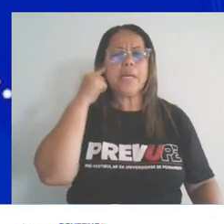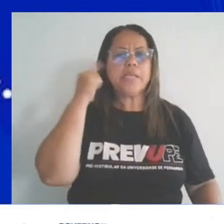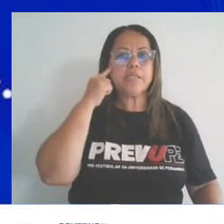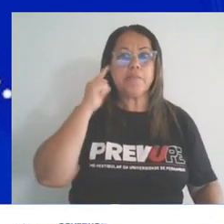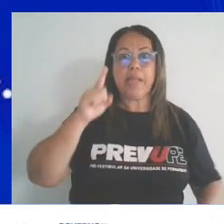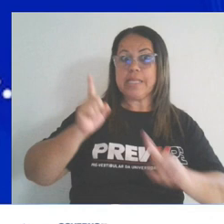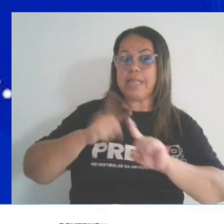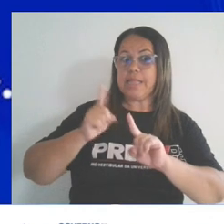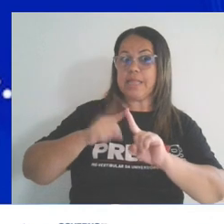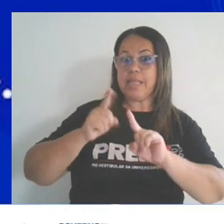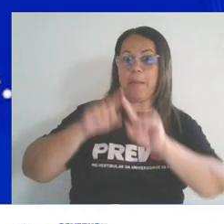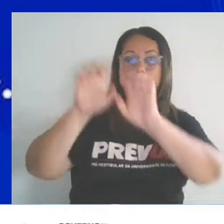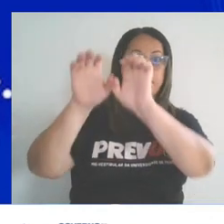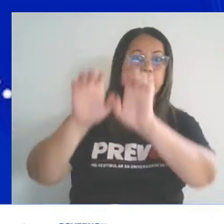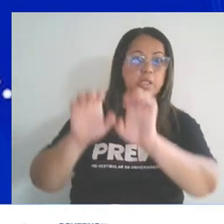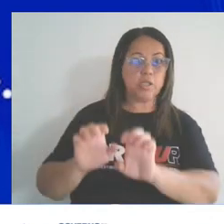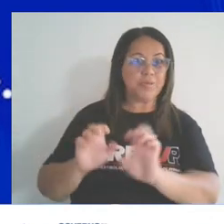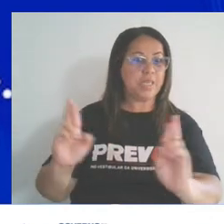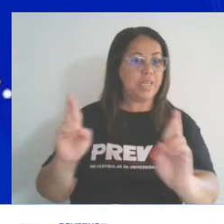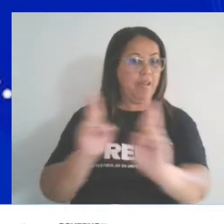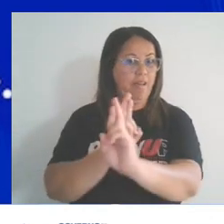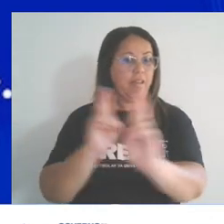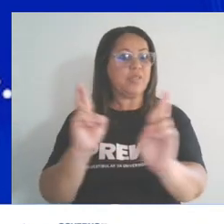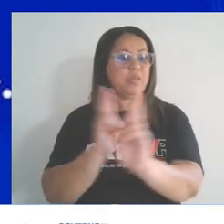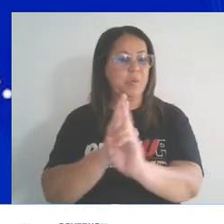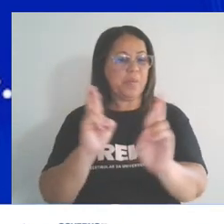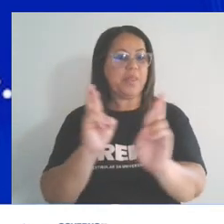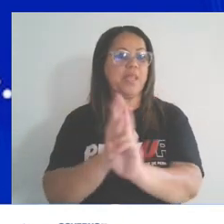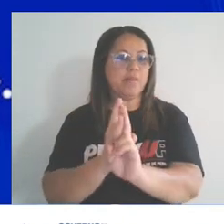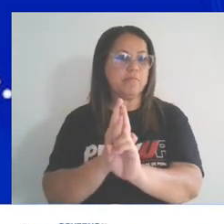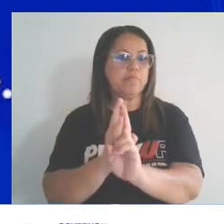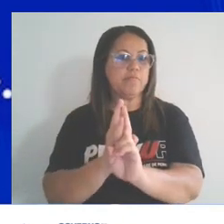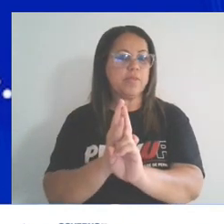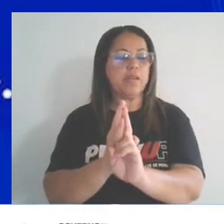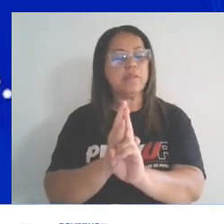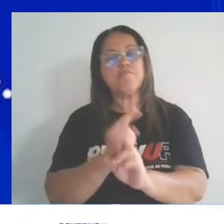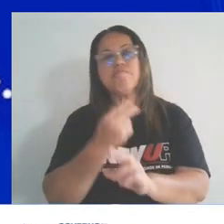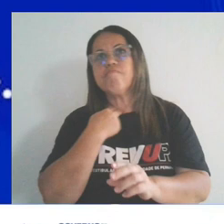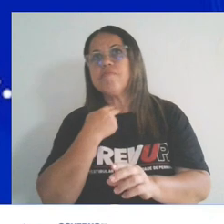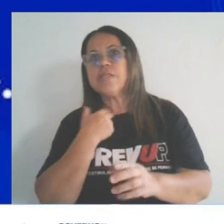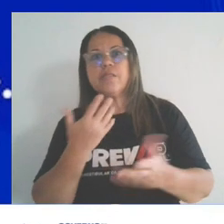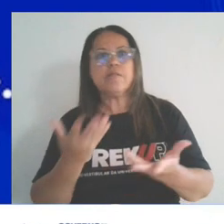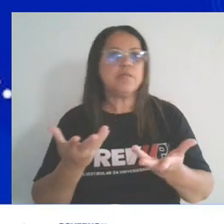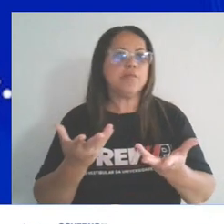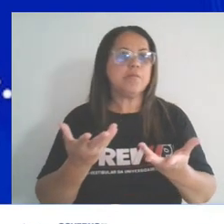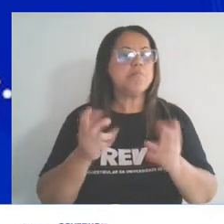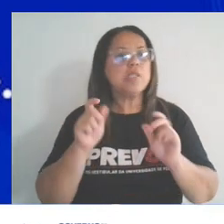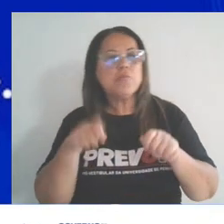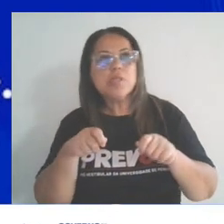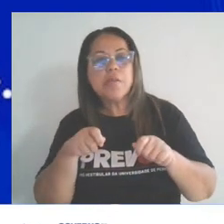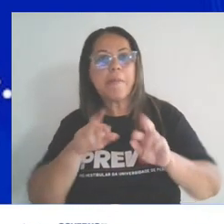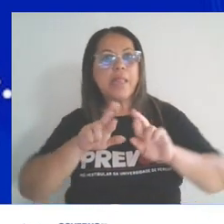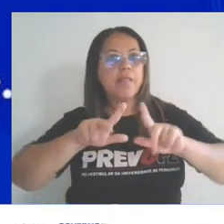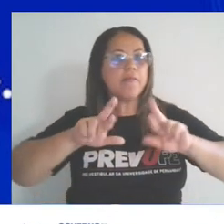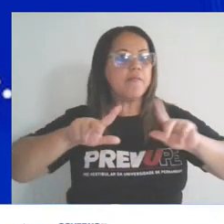de estrutura relacional, nós podemos extrapolar para diferentes estruturas que